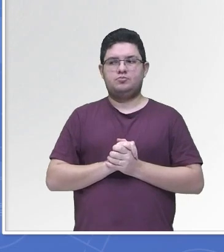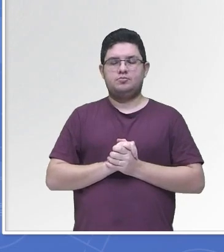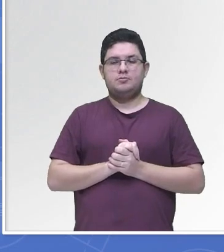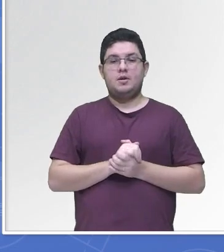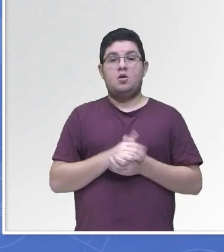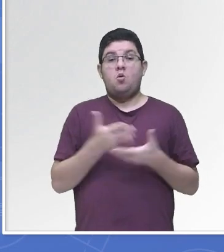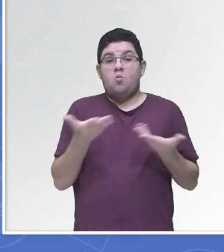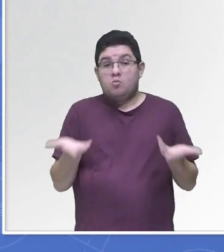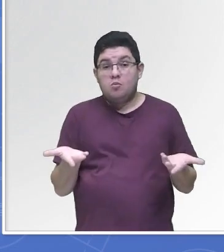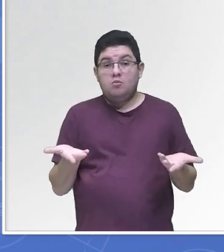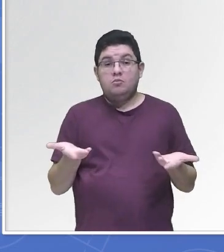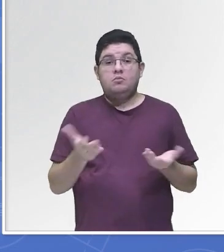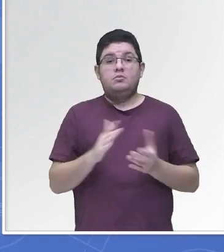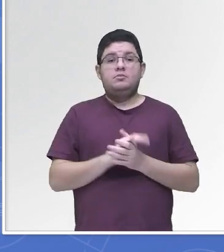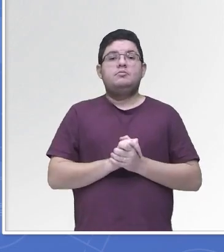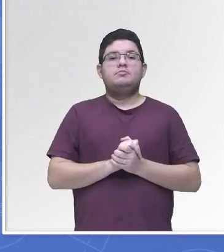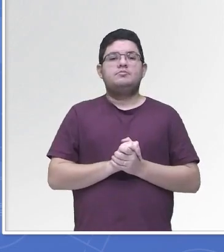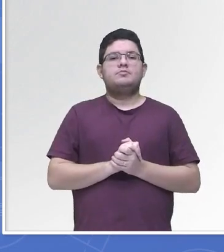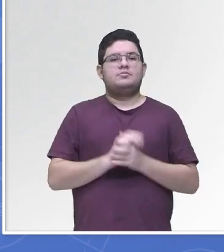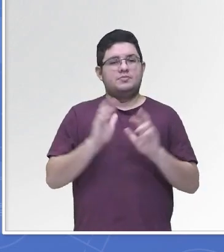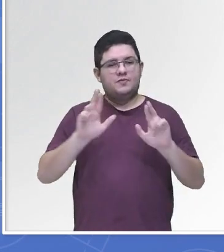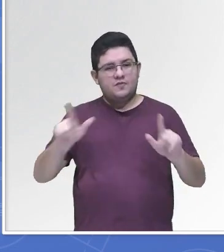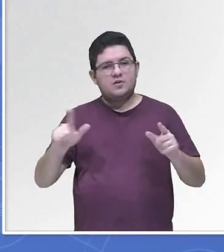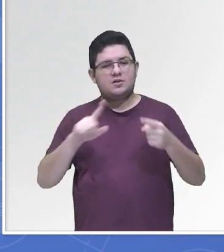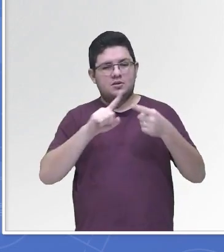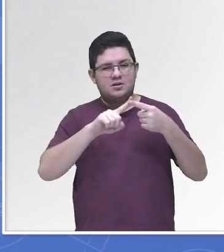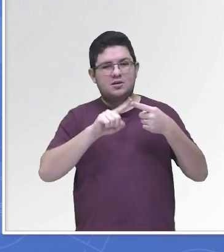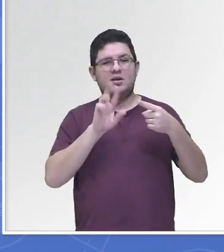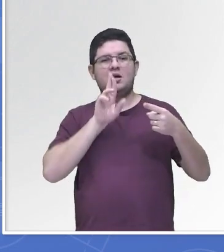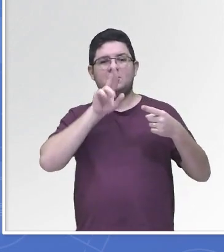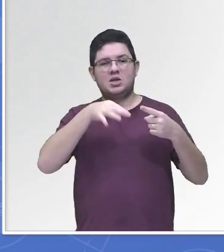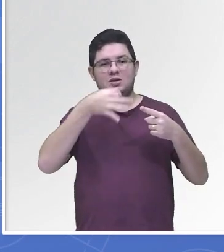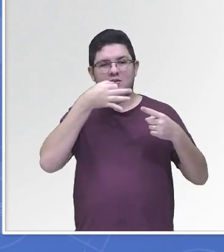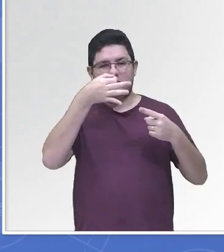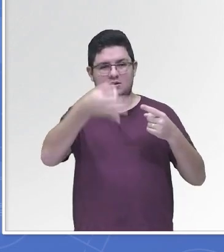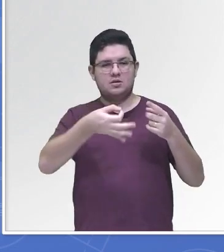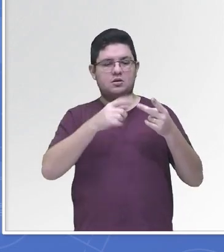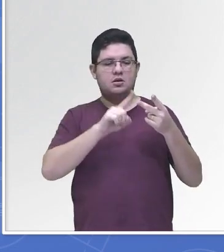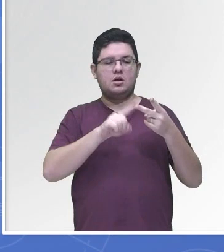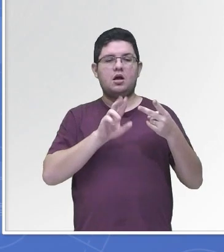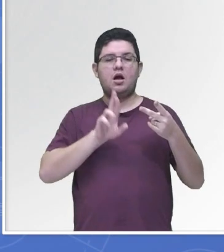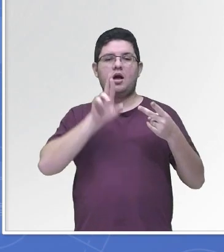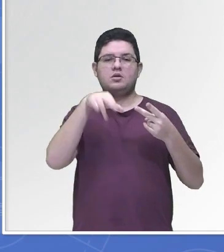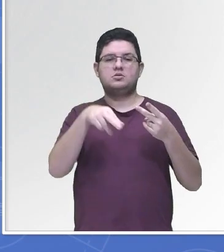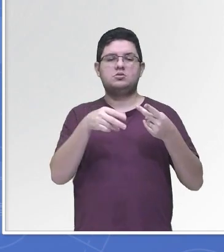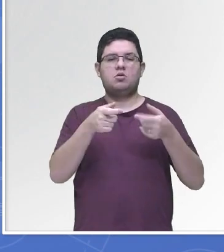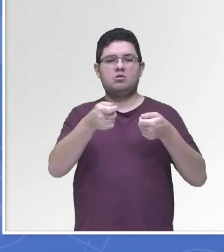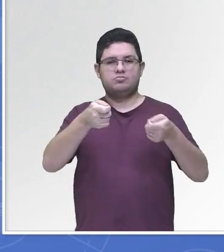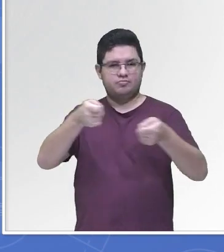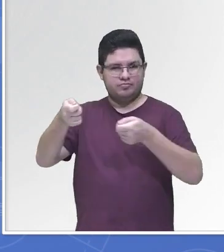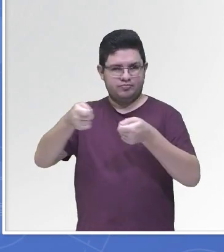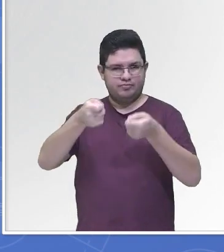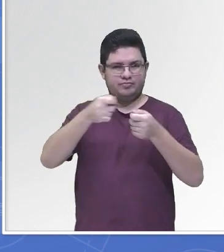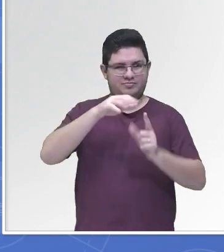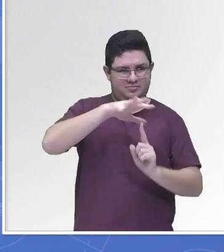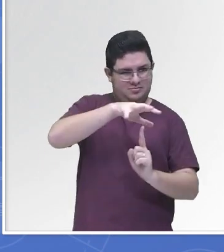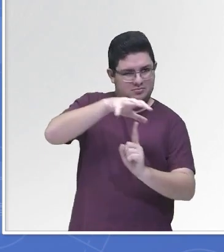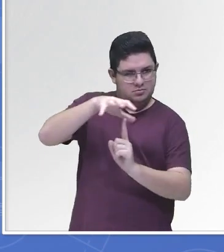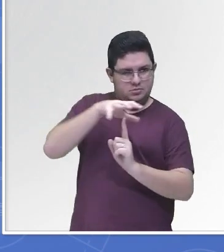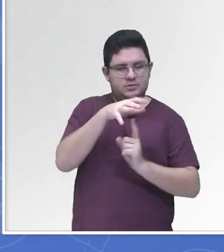Portanto, olha aí a diferença, razão crítica e instrumental, nós temos que aprender a cada vez mais buscarmos o quê? Uma razão cada vez